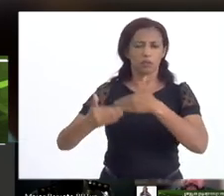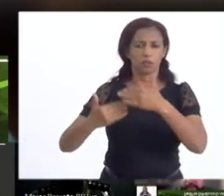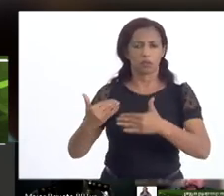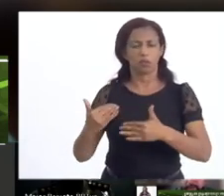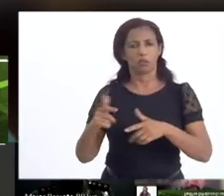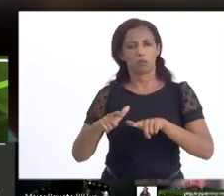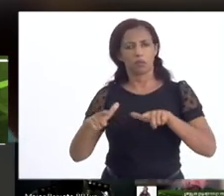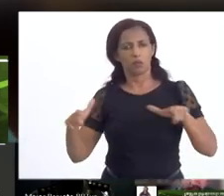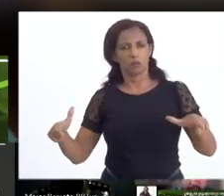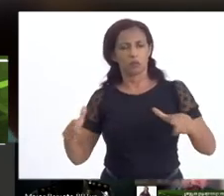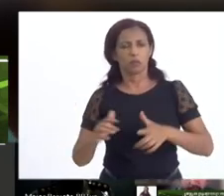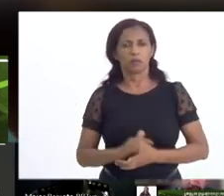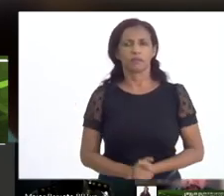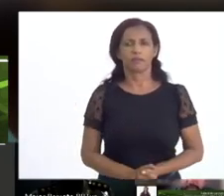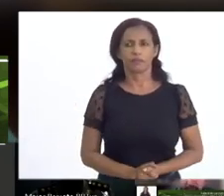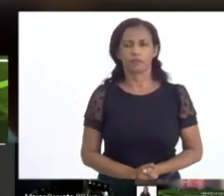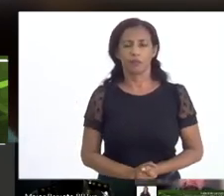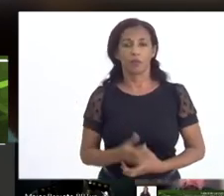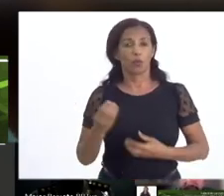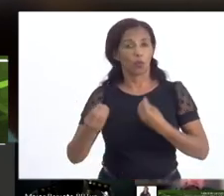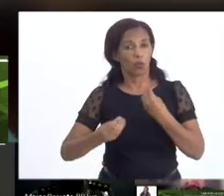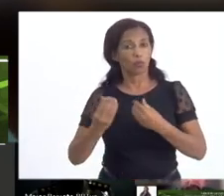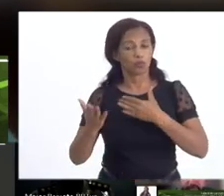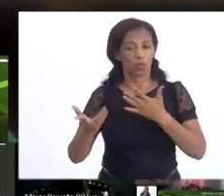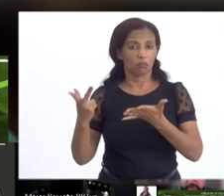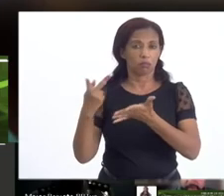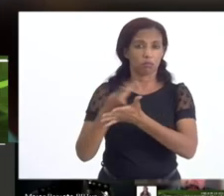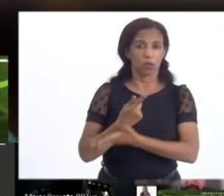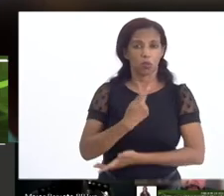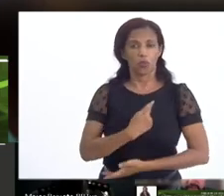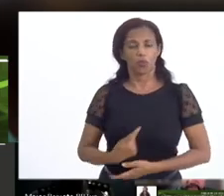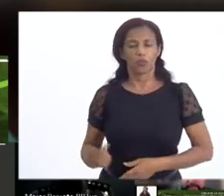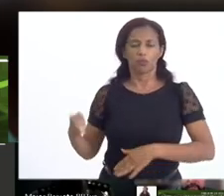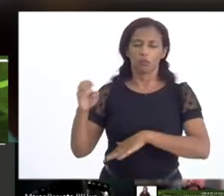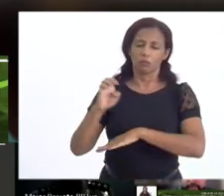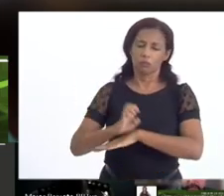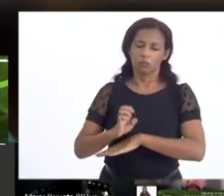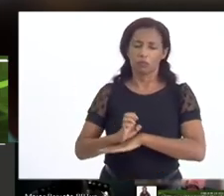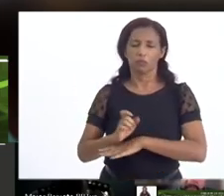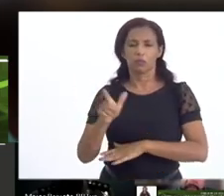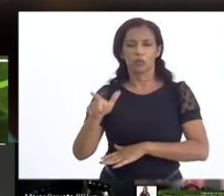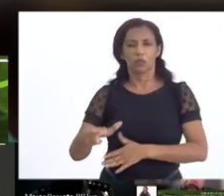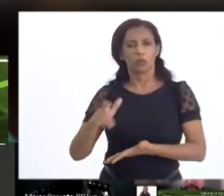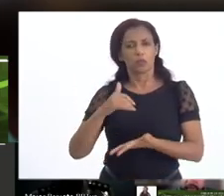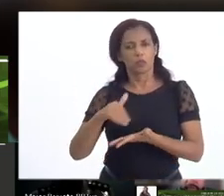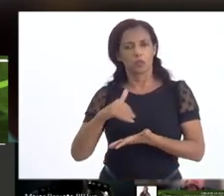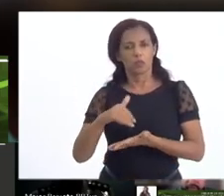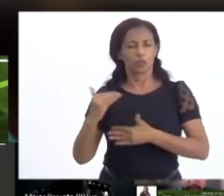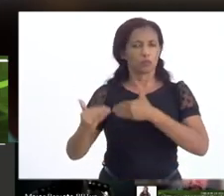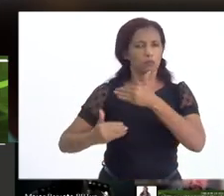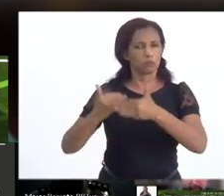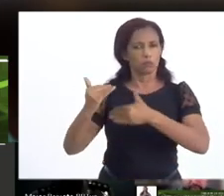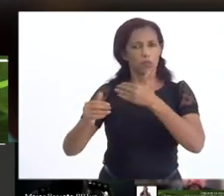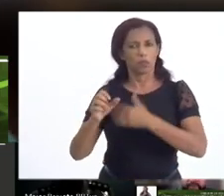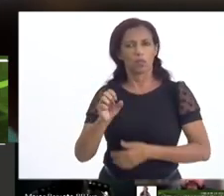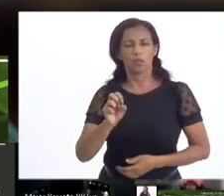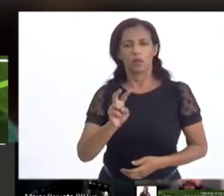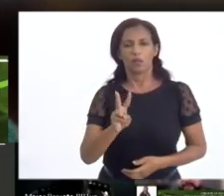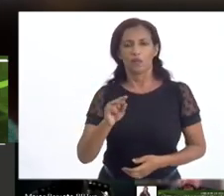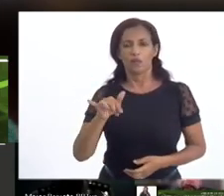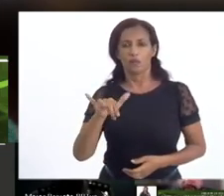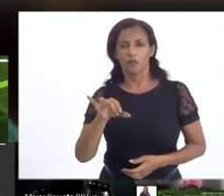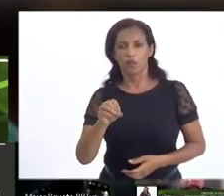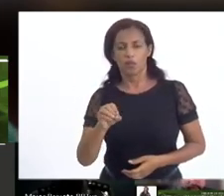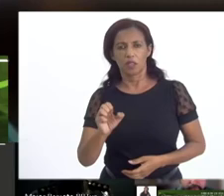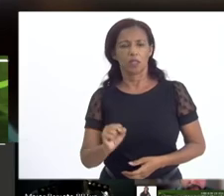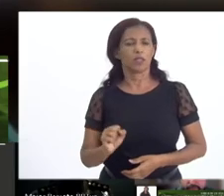no crescimento, como a gente já vem fazendo com o governo do Estado, na figura do secretário de desenvolvimento, o senhor Vinícius Pará, no